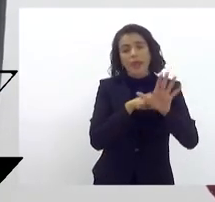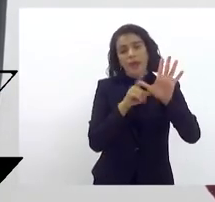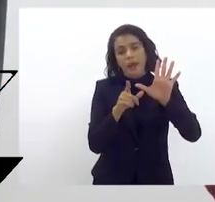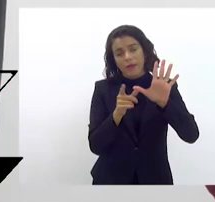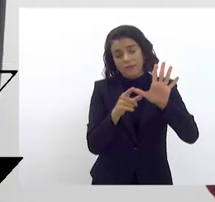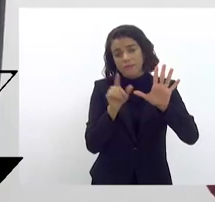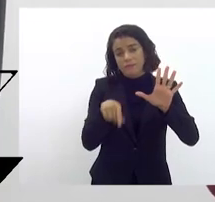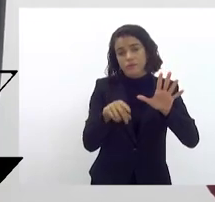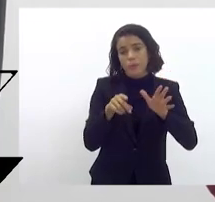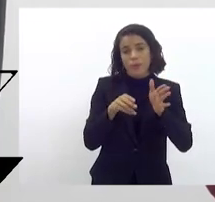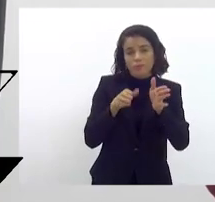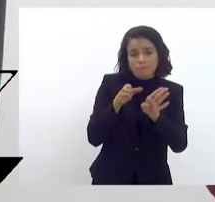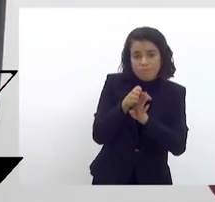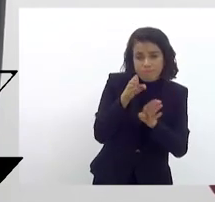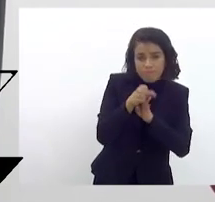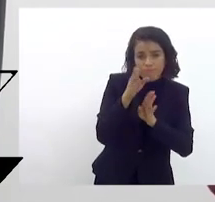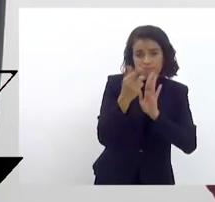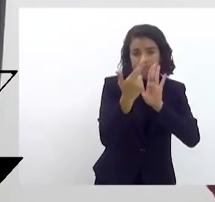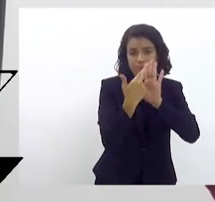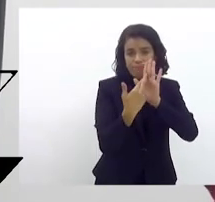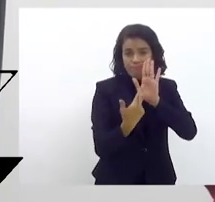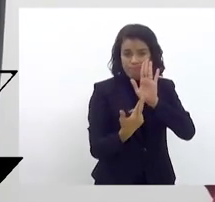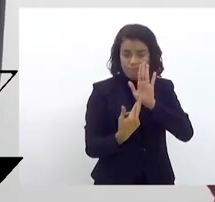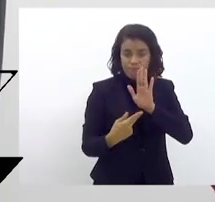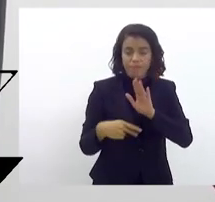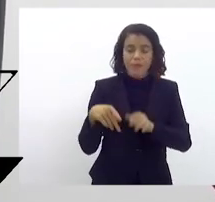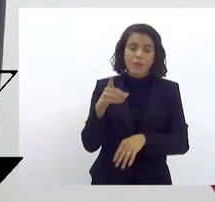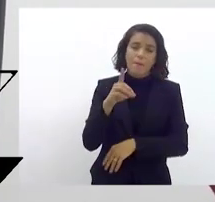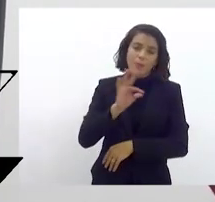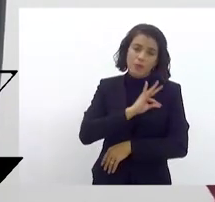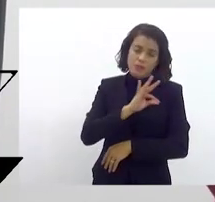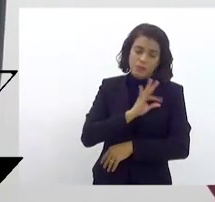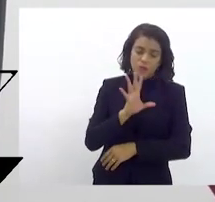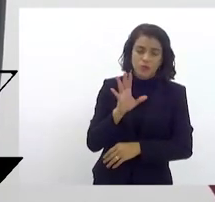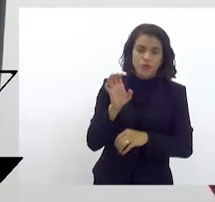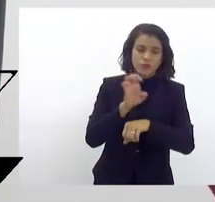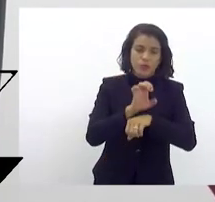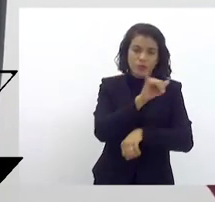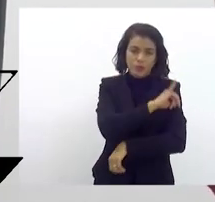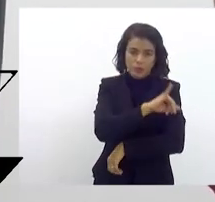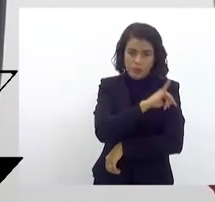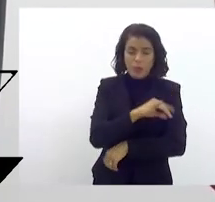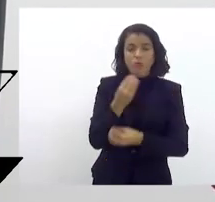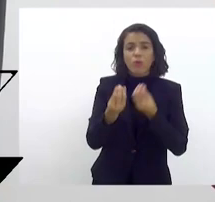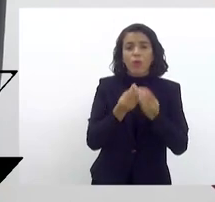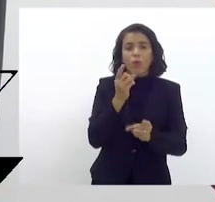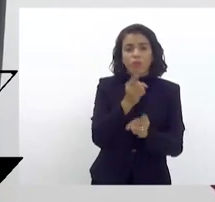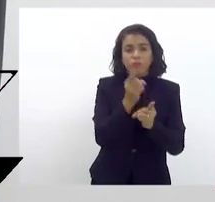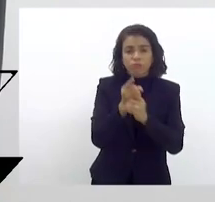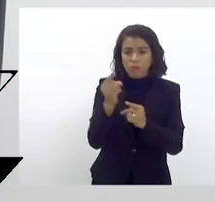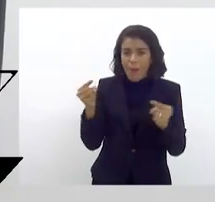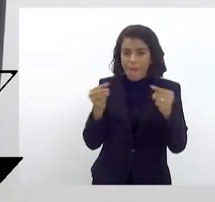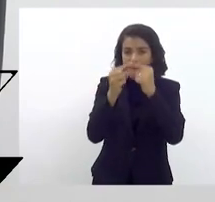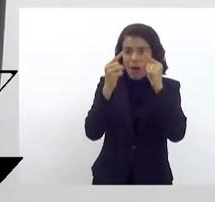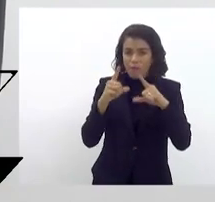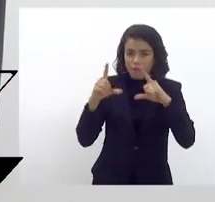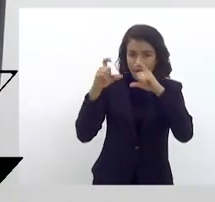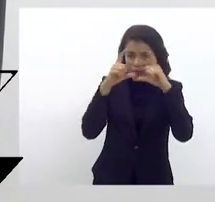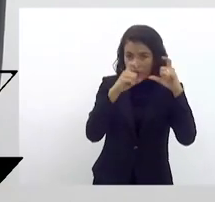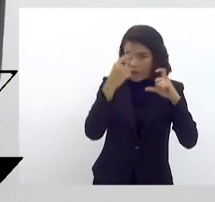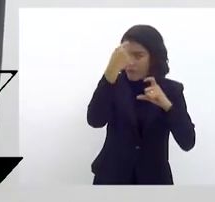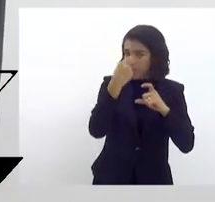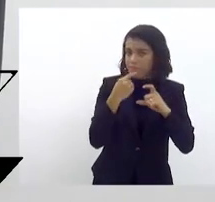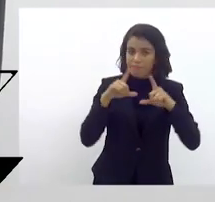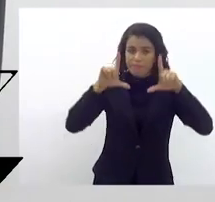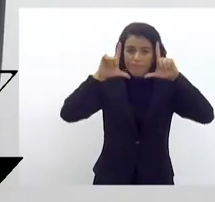normativas e resoluções da Polícia Civil do estado do Rio de Janeiro sobre o reconhecimento fotográfico então aqui a gente